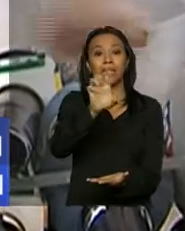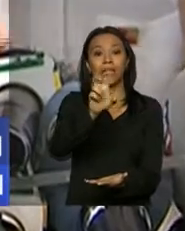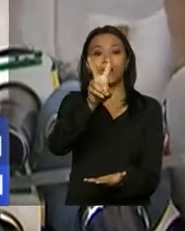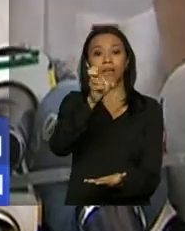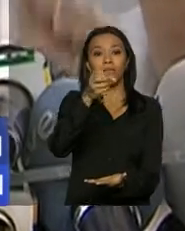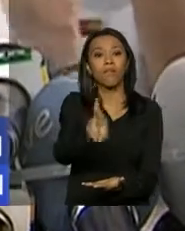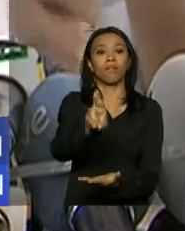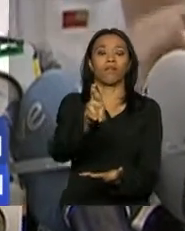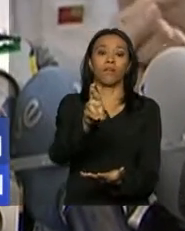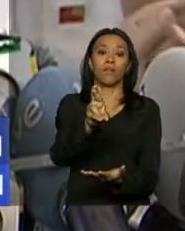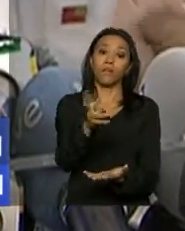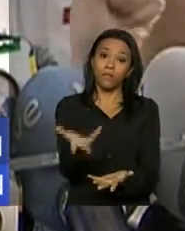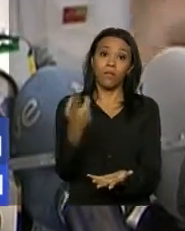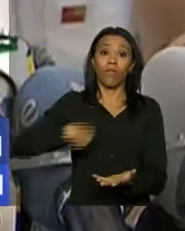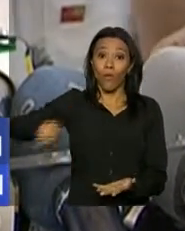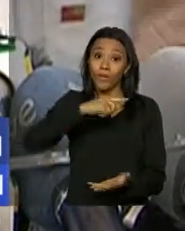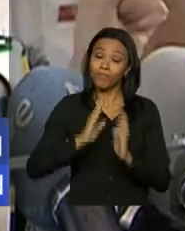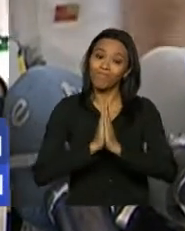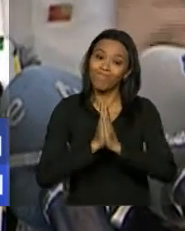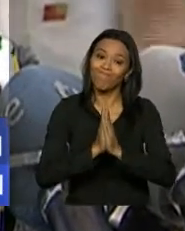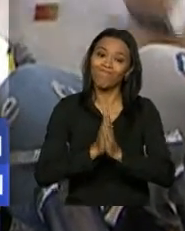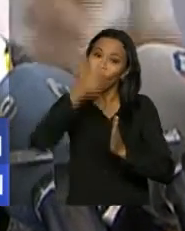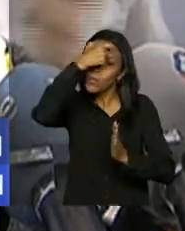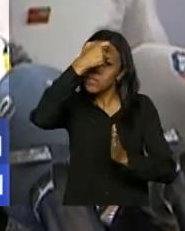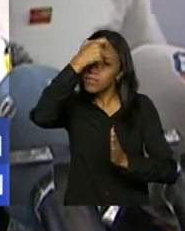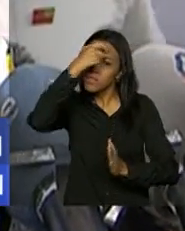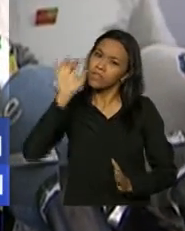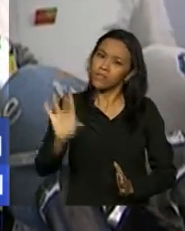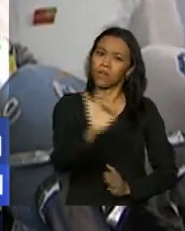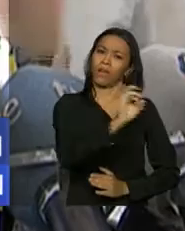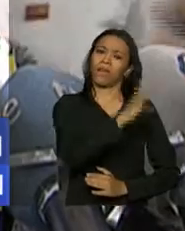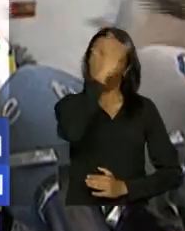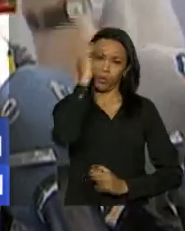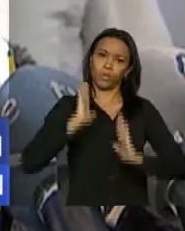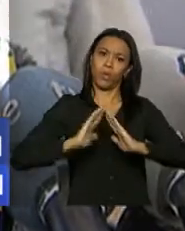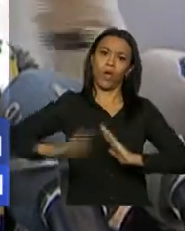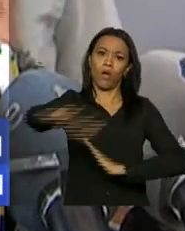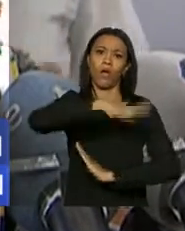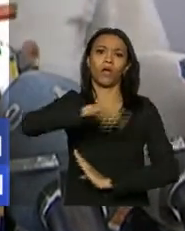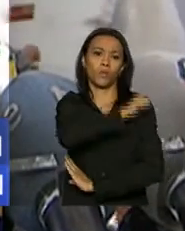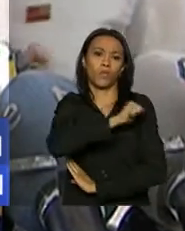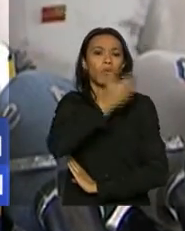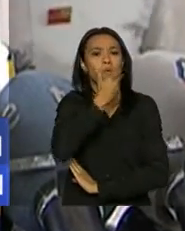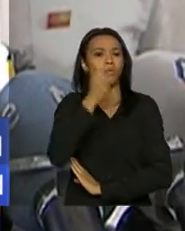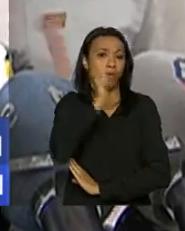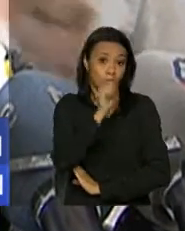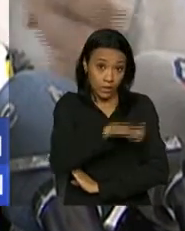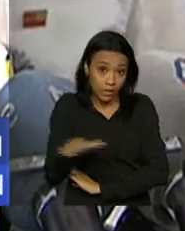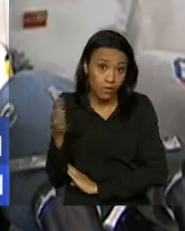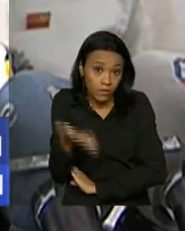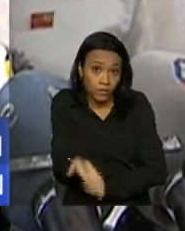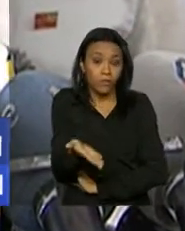nós também apelamos para a consciência de cada um dos cariocas, homens, mulheres, crianças, para que